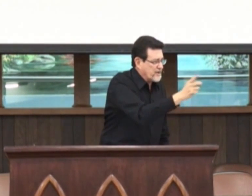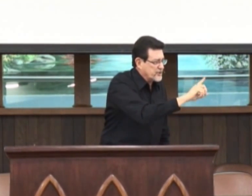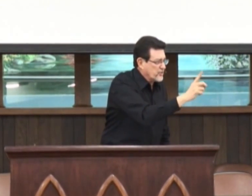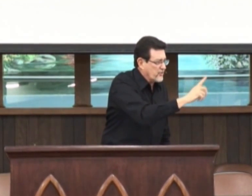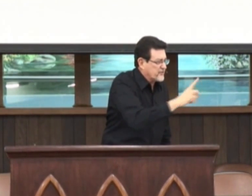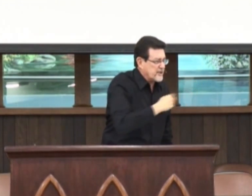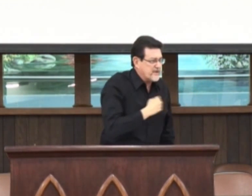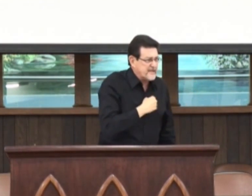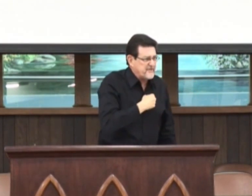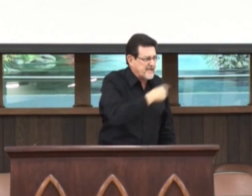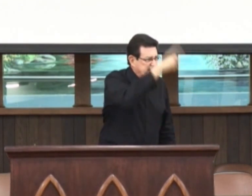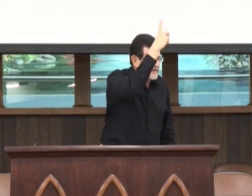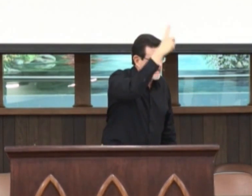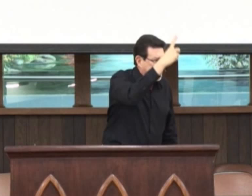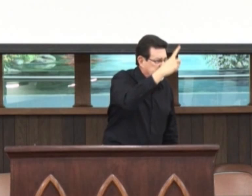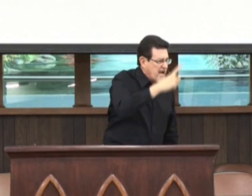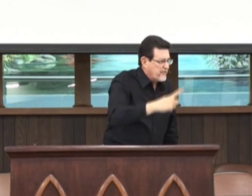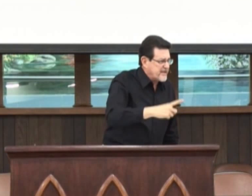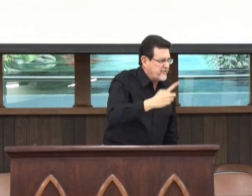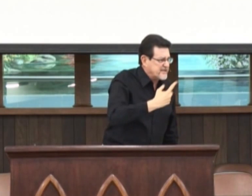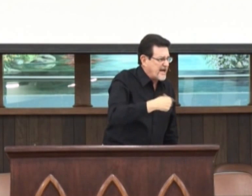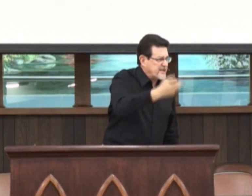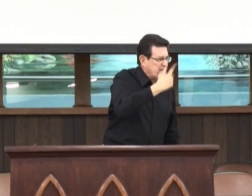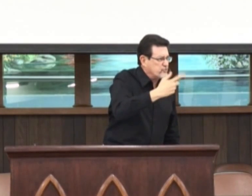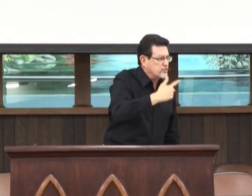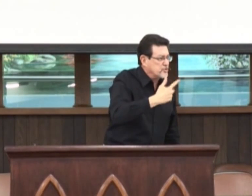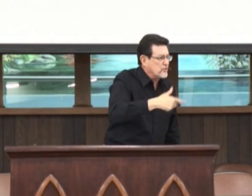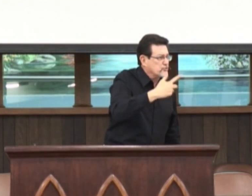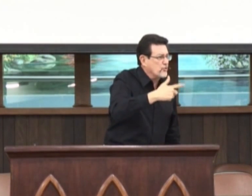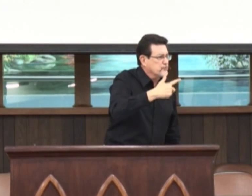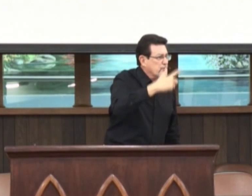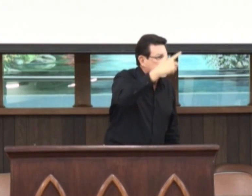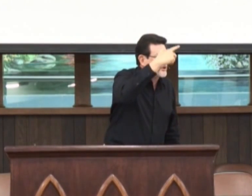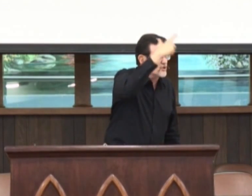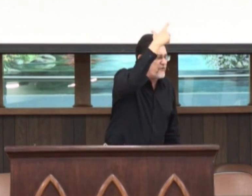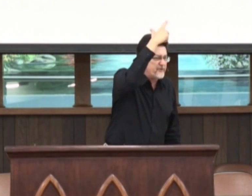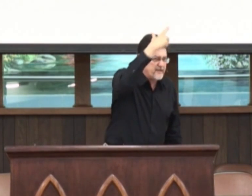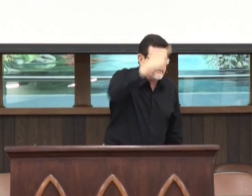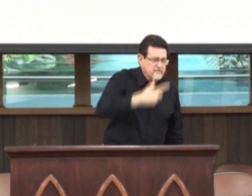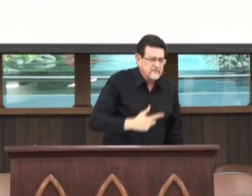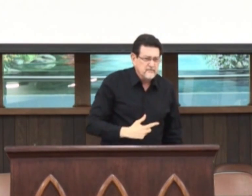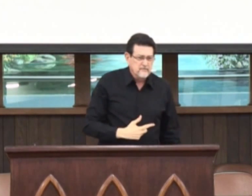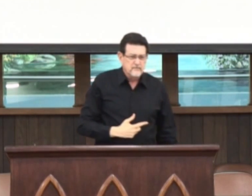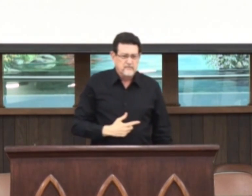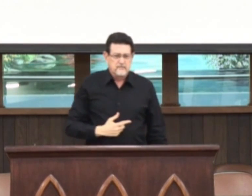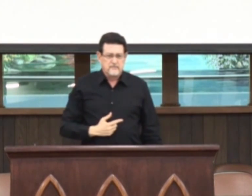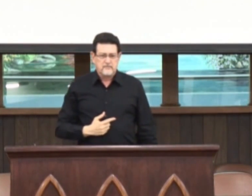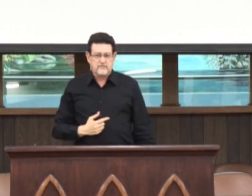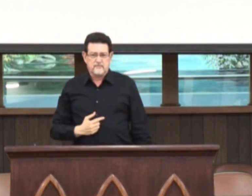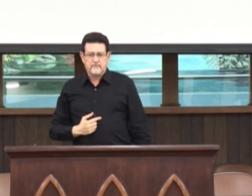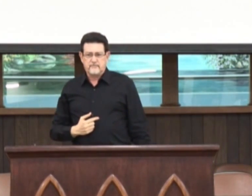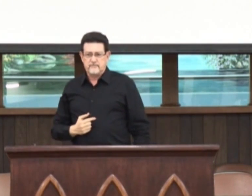você nunca chorou, você nunca teve sensibilidade, porque você acha que eu não sou um Deus que sofre.